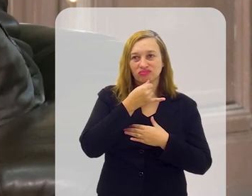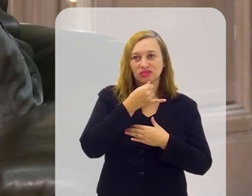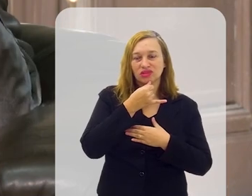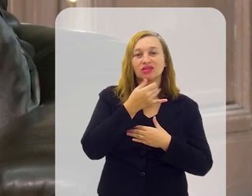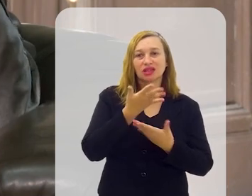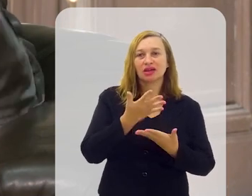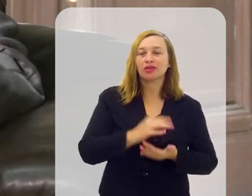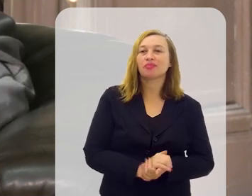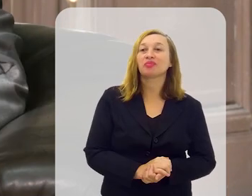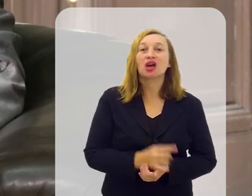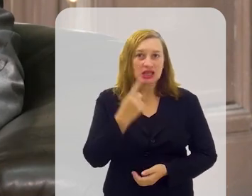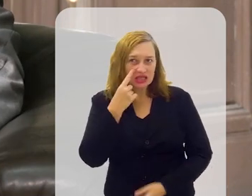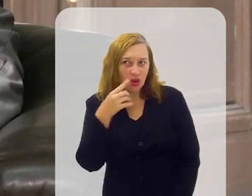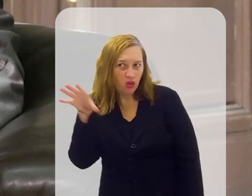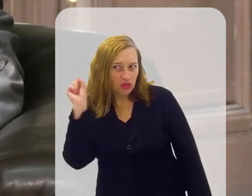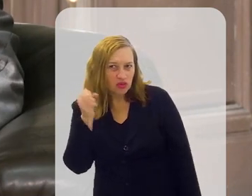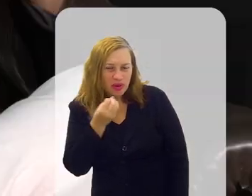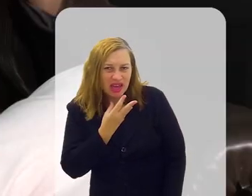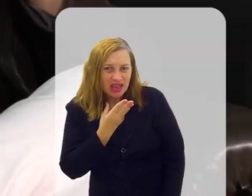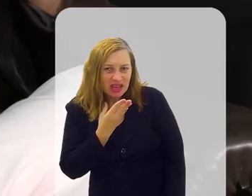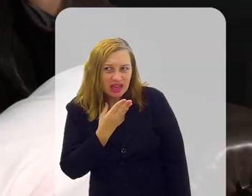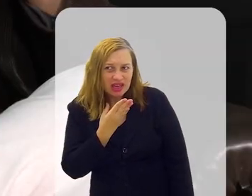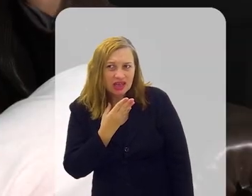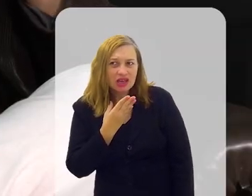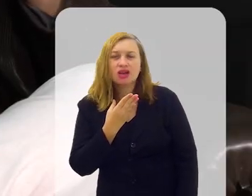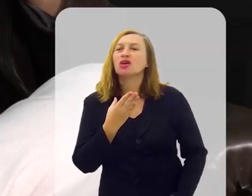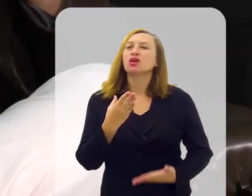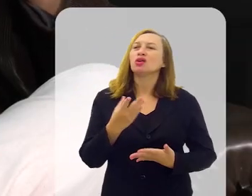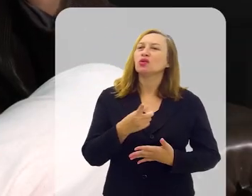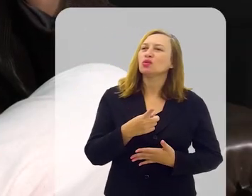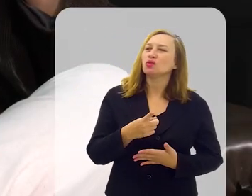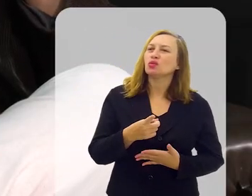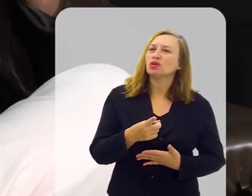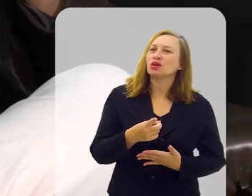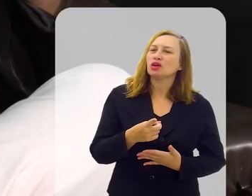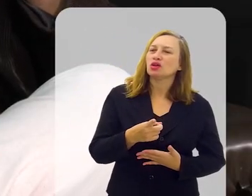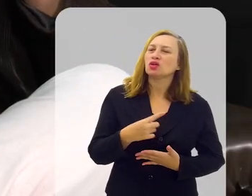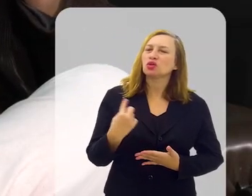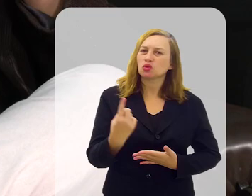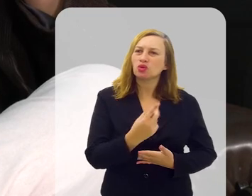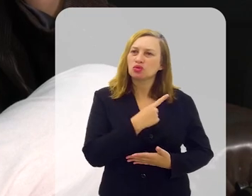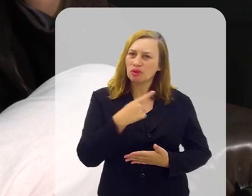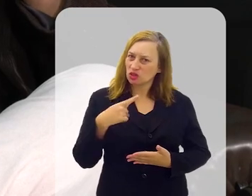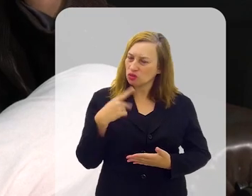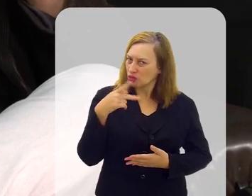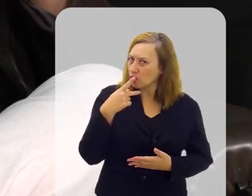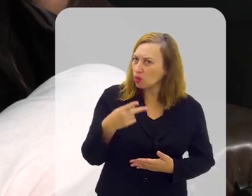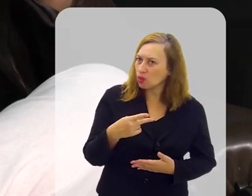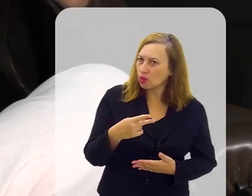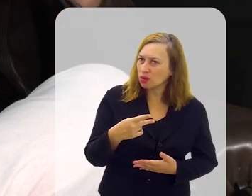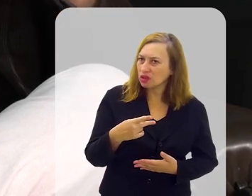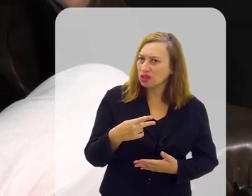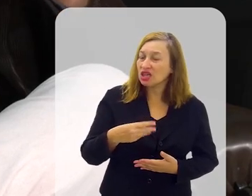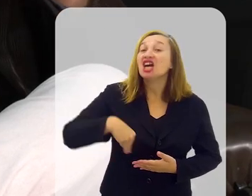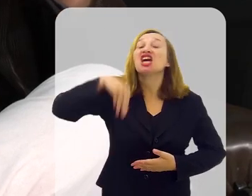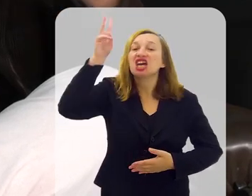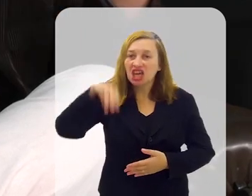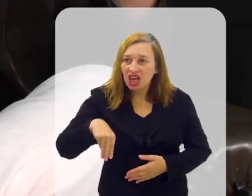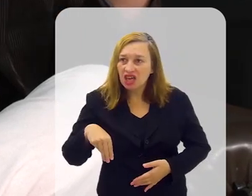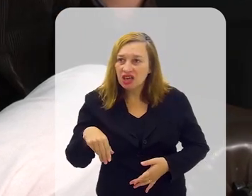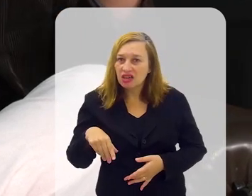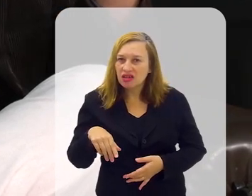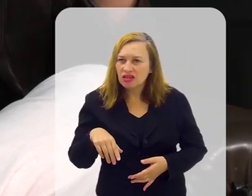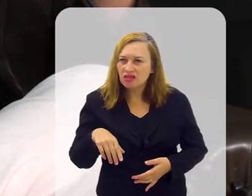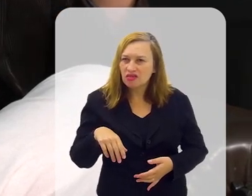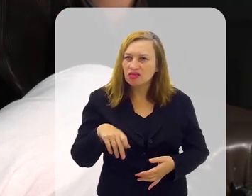Você ouviu então bem? É uma música de resgate. Você ouviu bem agora? Você viu, Joel, o que o nosso pastor falou? Quem